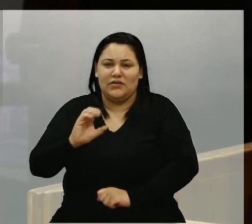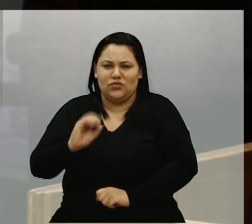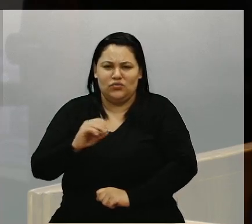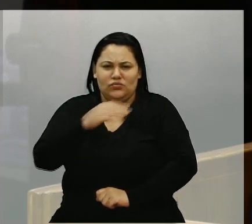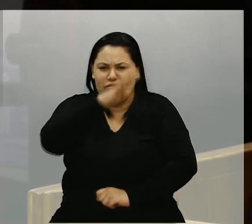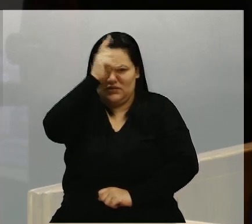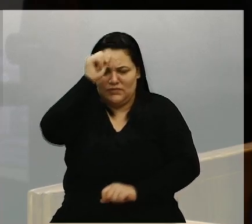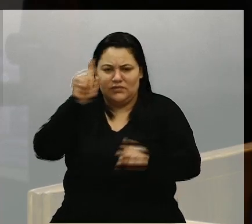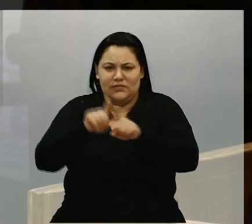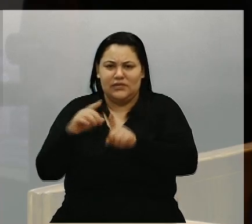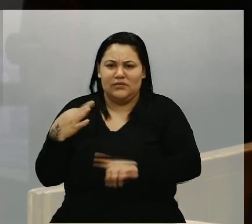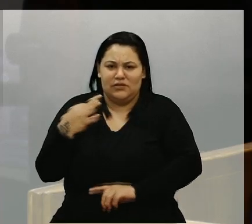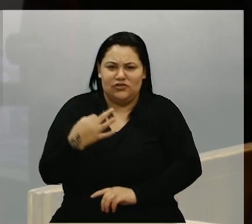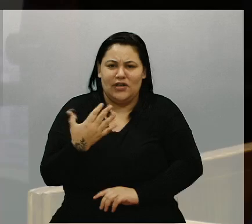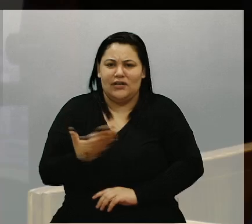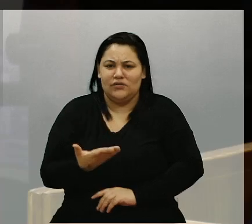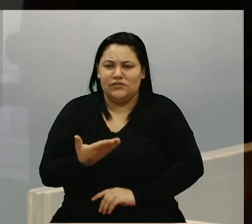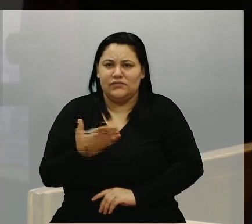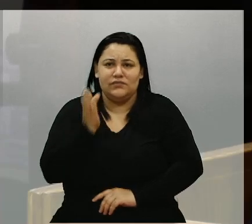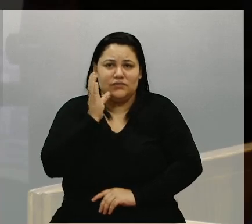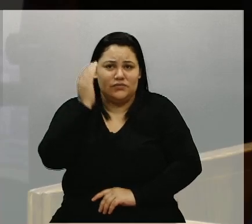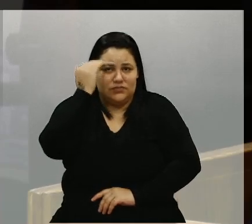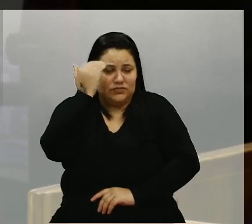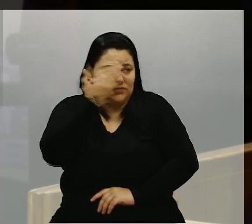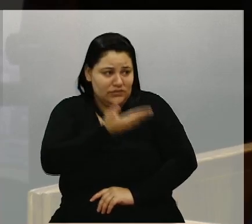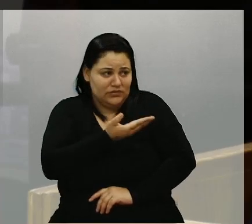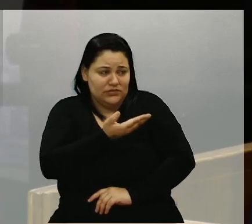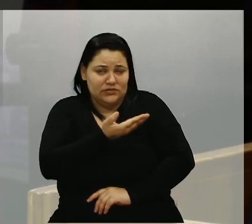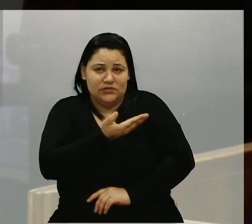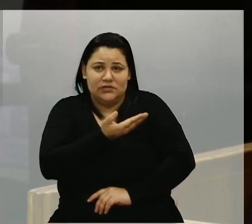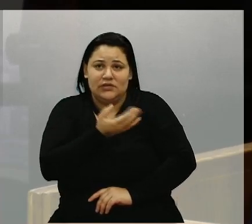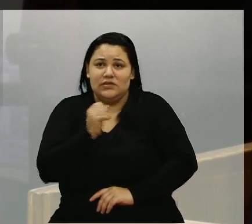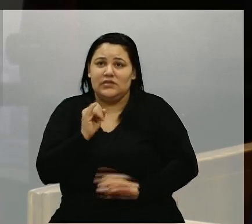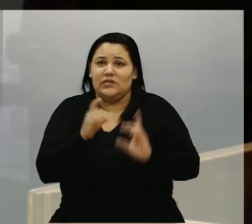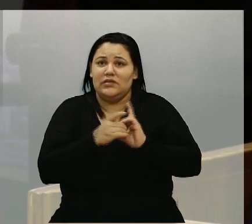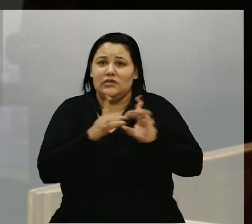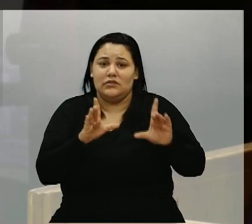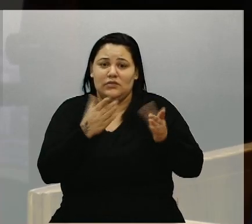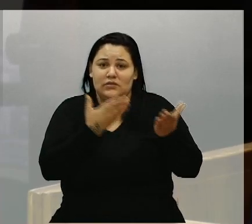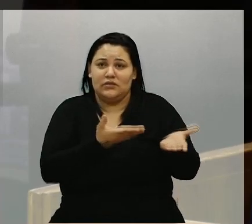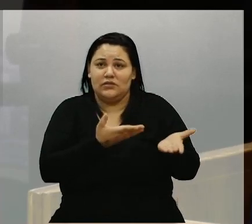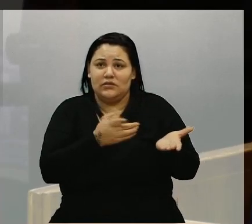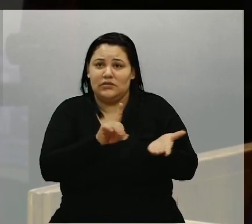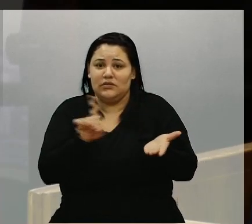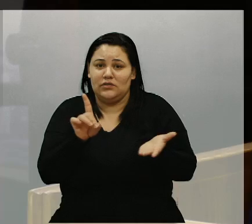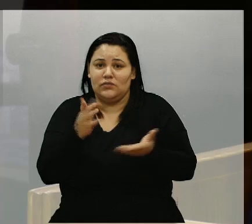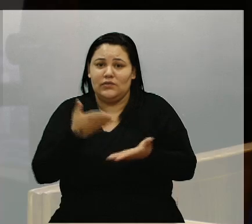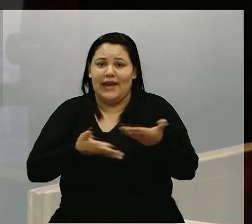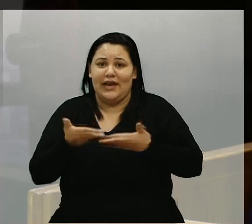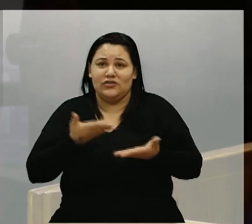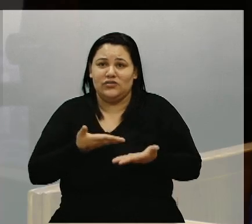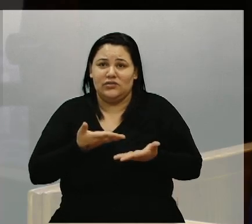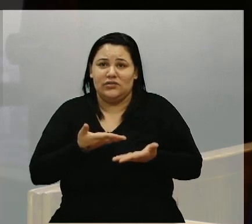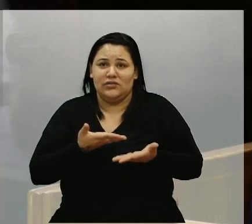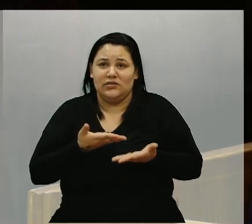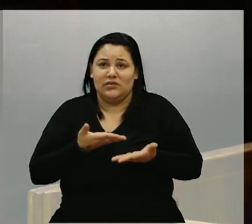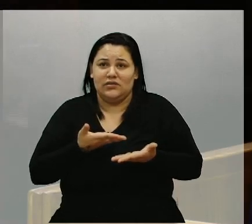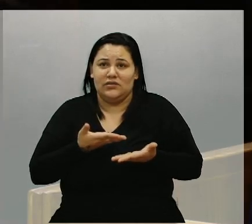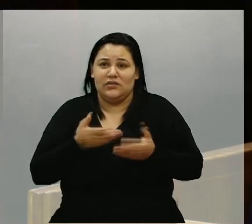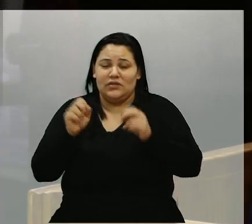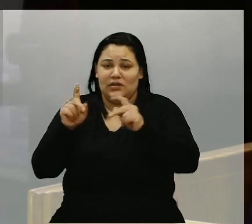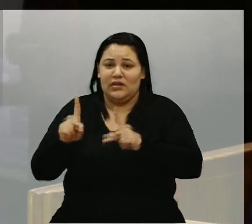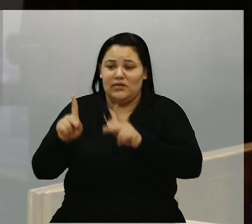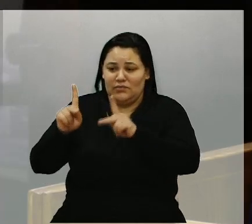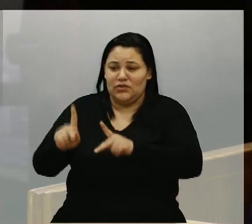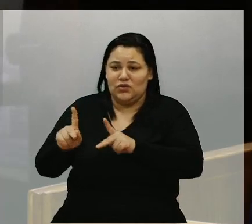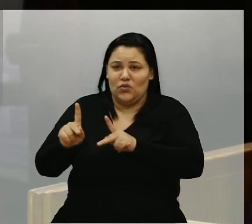senhor, vereador Felipe, se prefeito for na democracia, que o senhor não trate os adversários